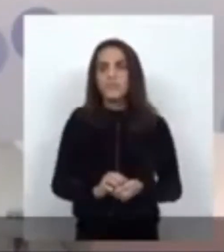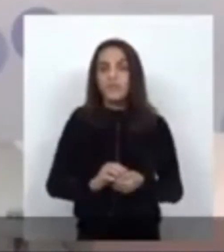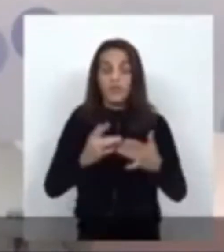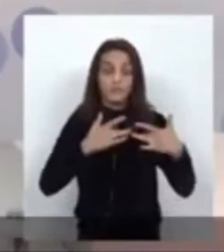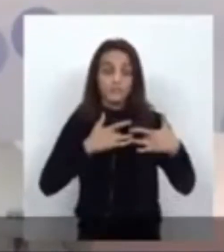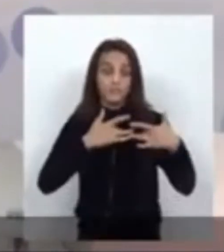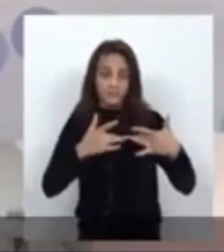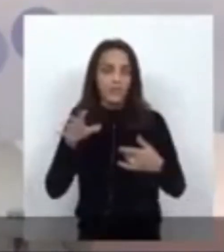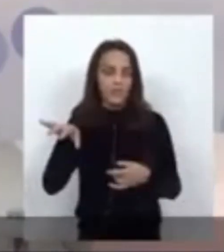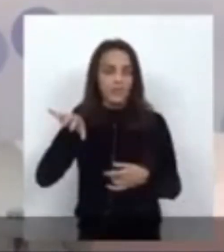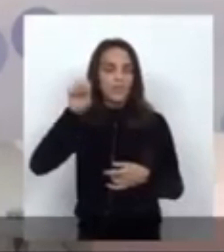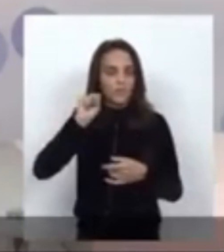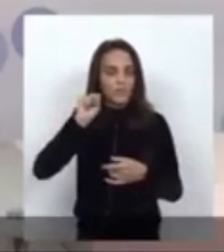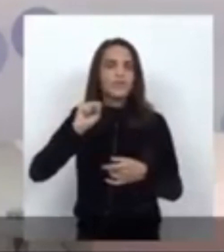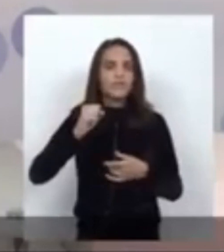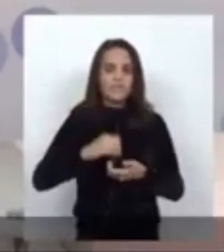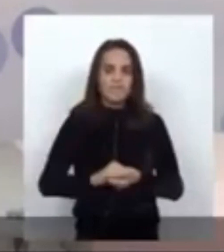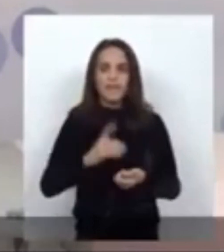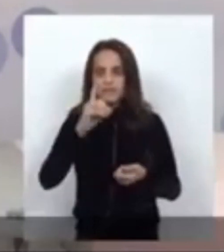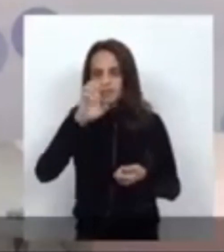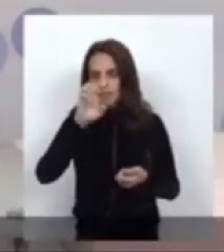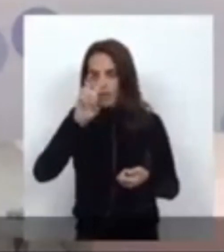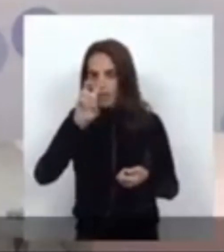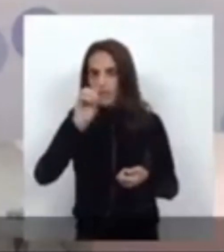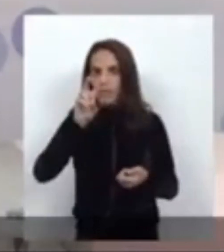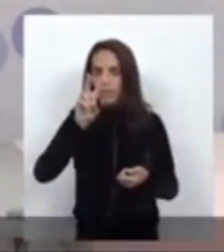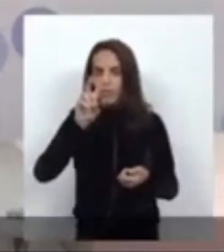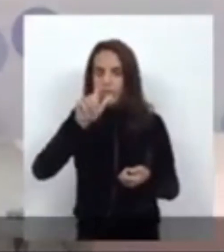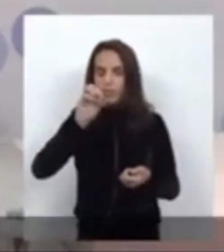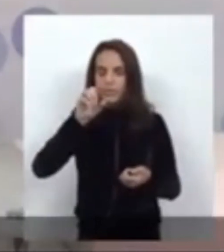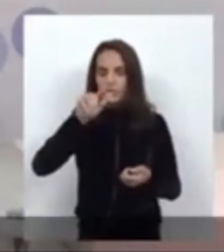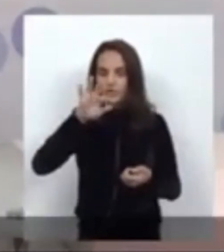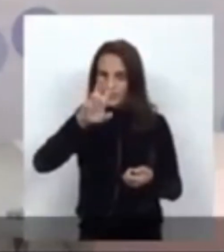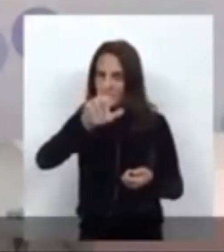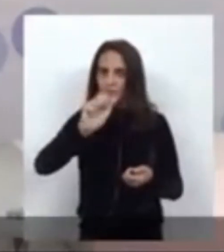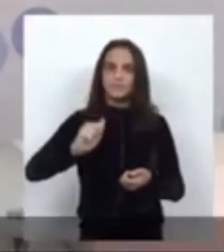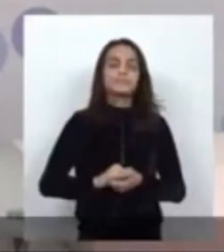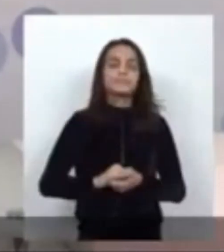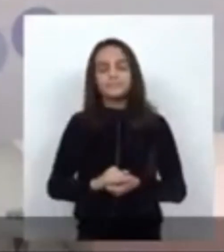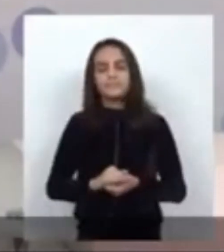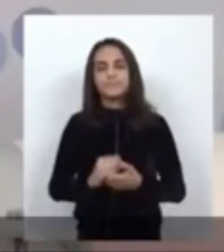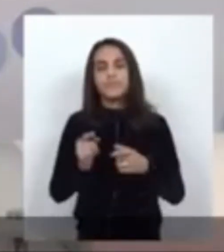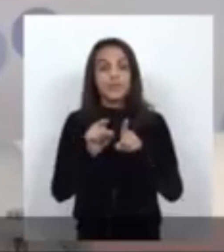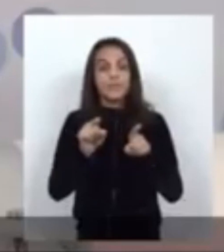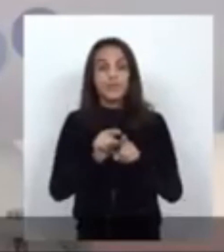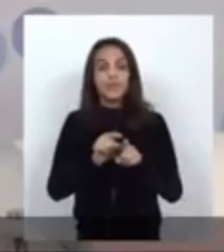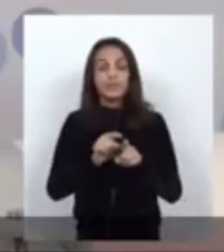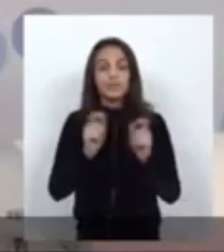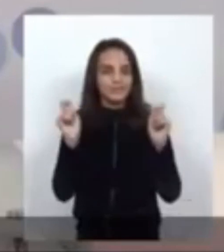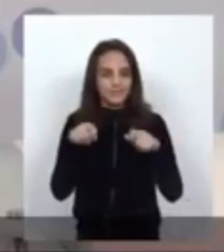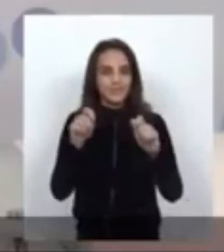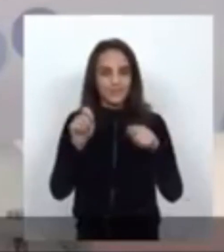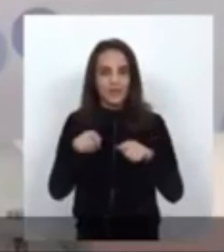disposição em ouvir as devolutivas dos seus gestores, dos estudantes e de considerar